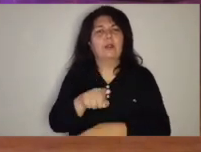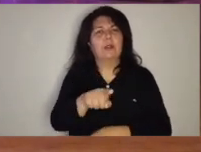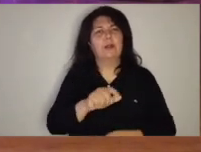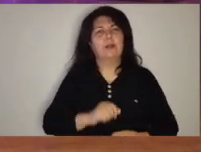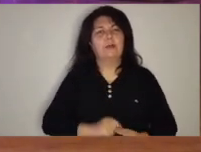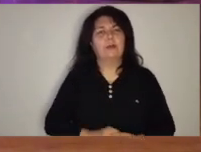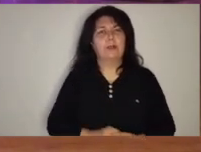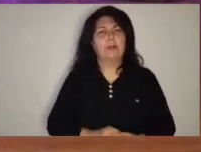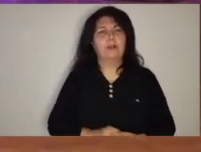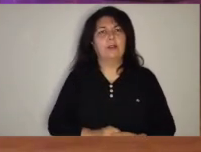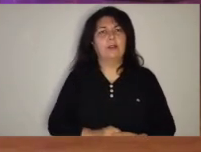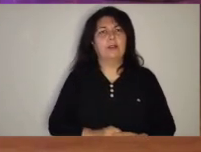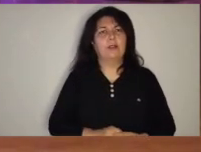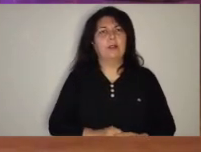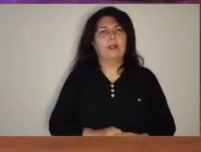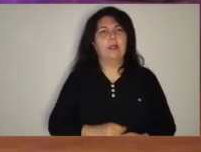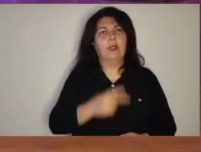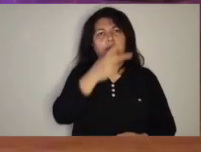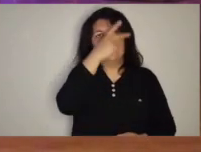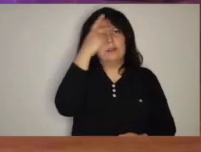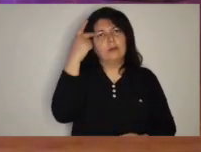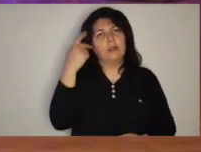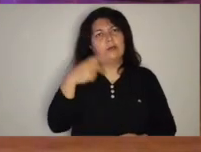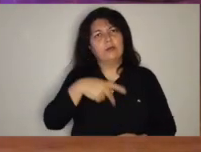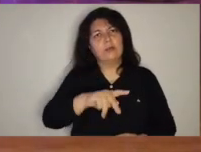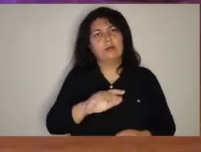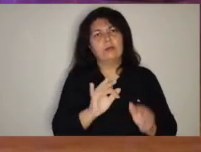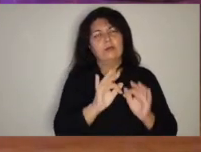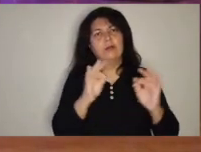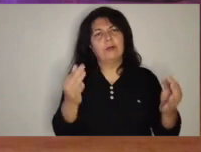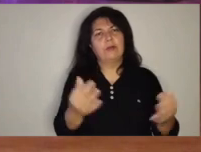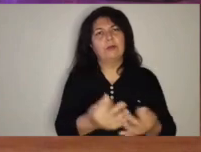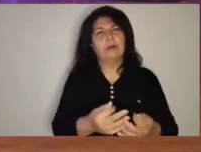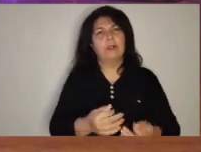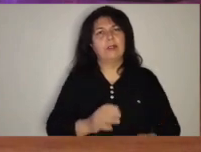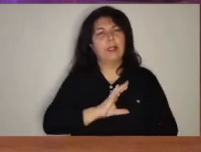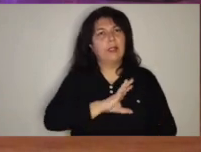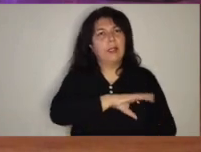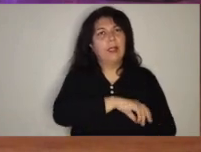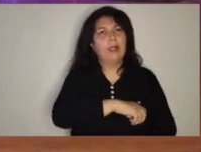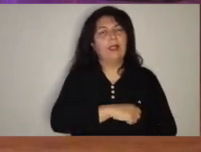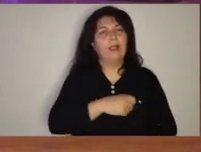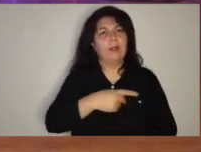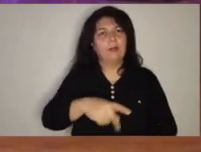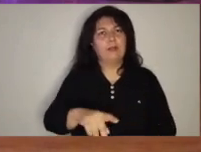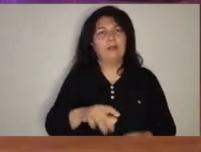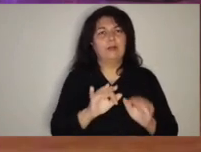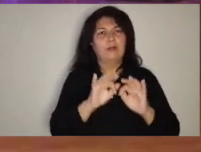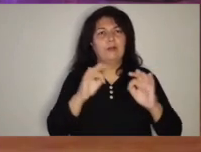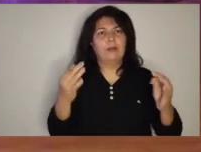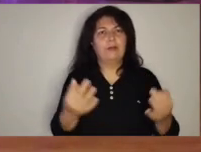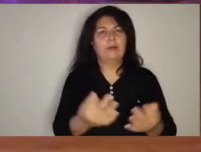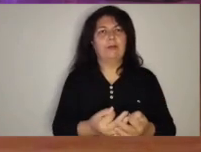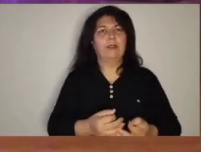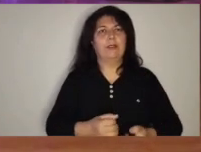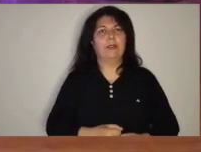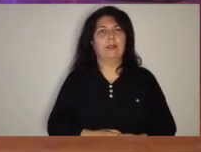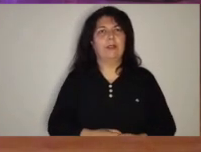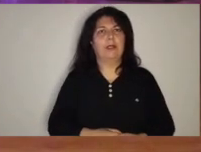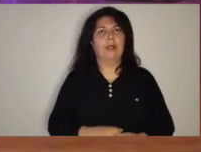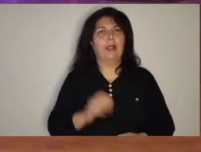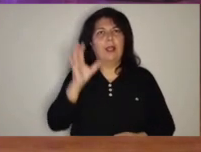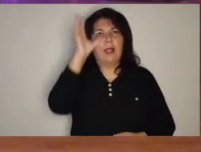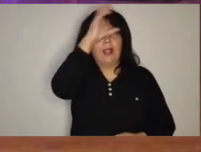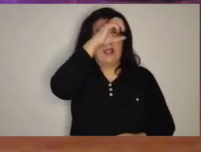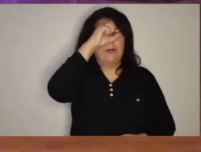tenho cuidado, administrado estas vidas tão preciosas para Deus. Ame